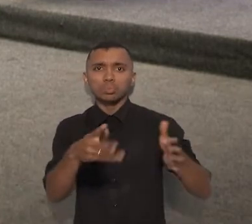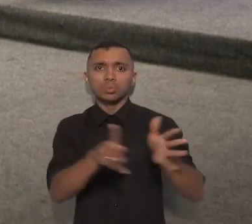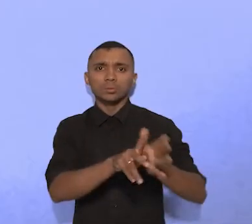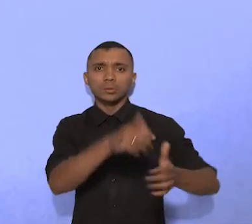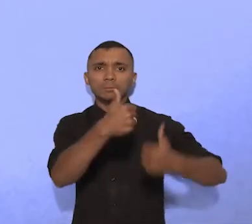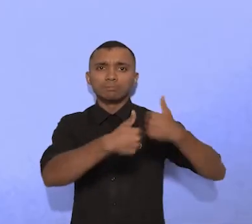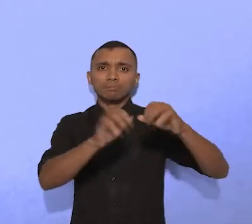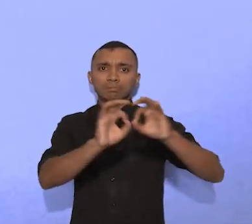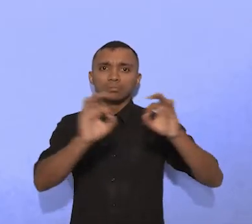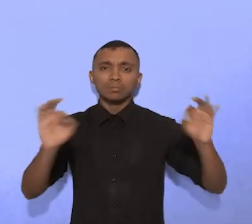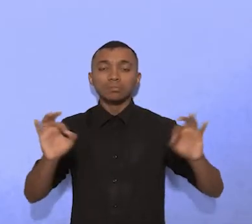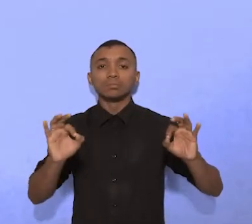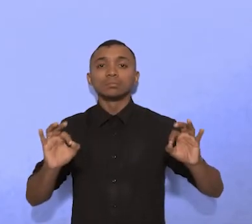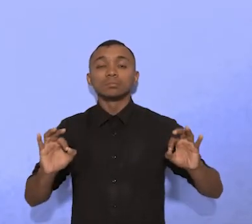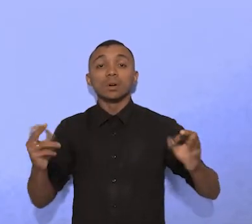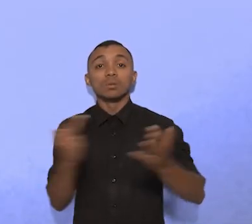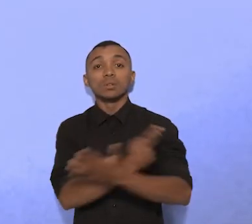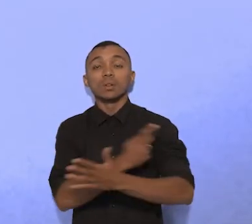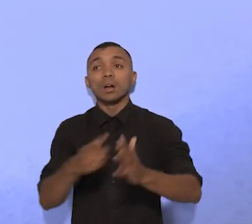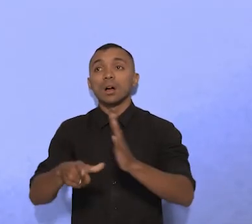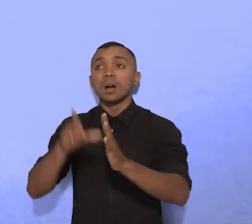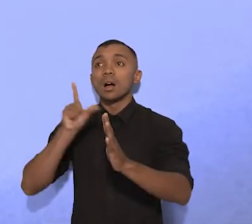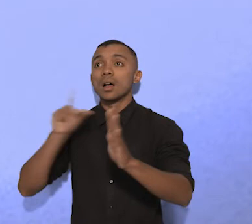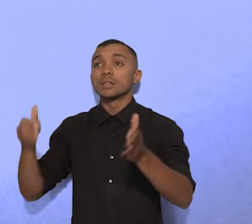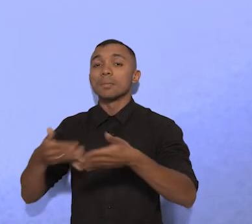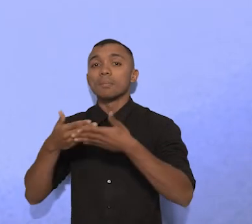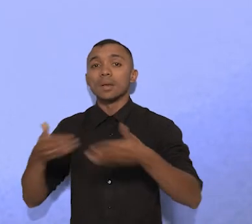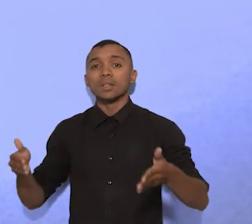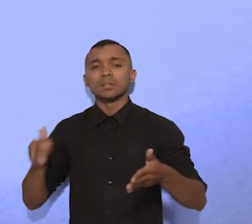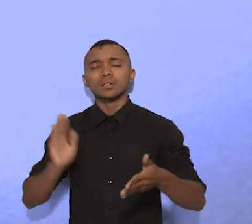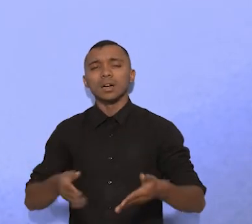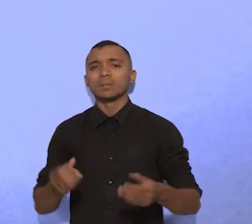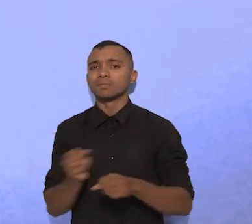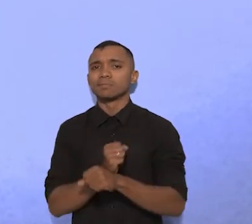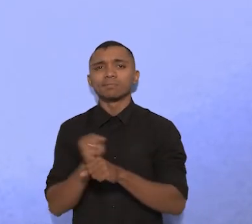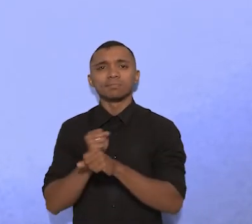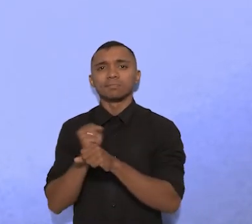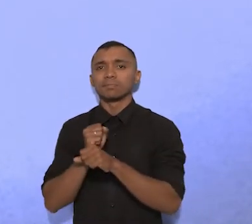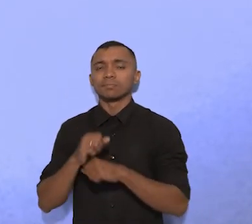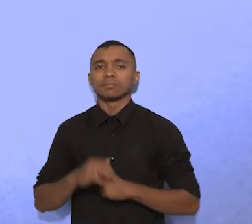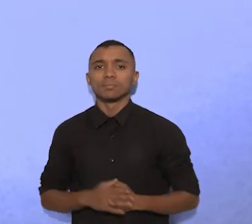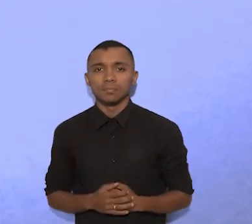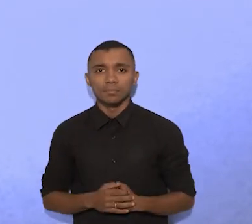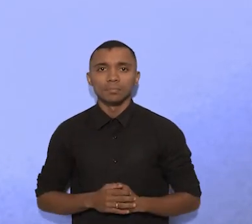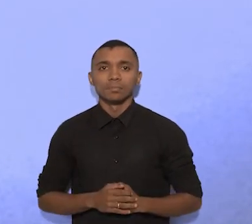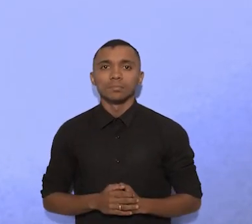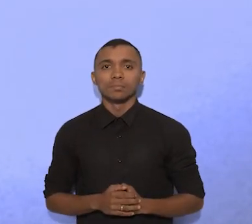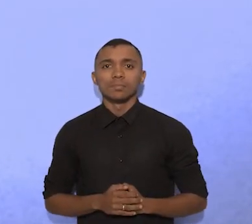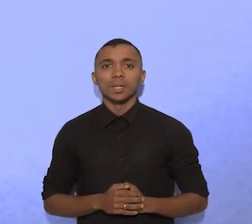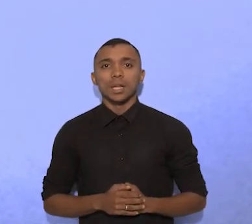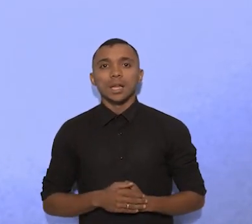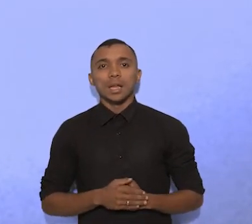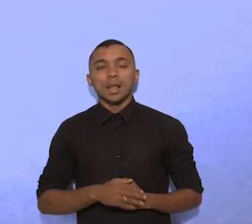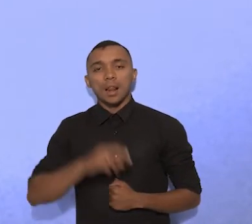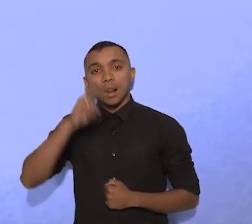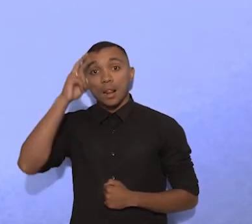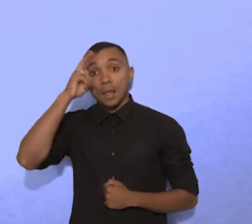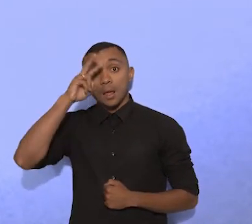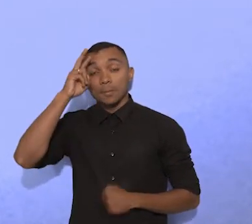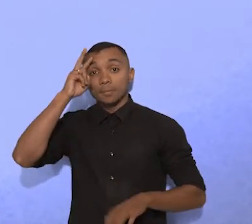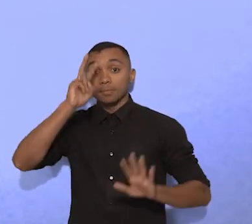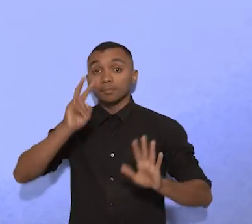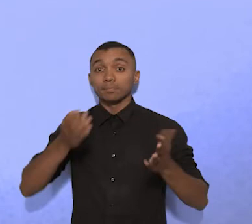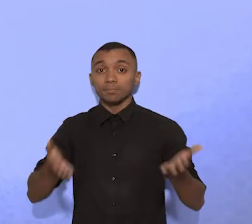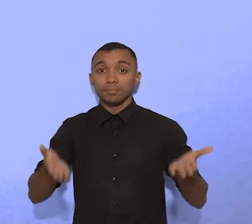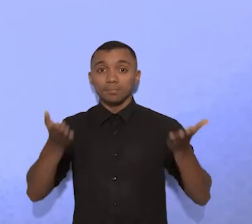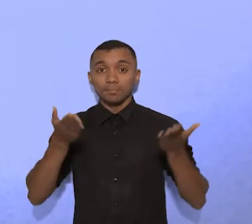forma. Tanto que... E ele perdeu o Tinga já faz tempo. Ele perdeu essa polivalência do Tinga. E